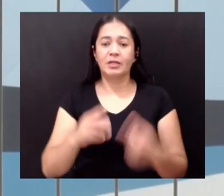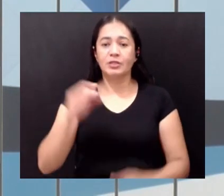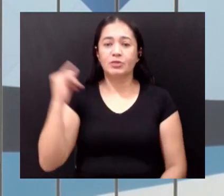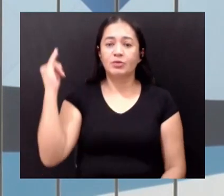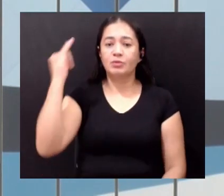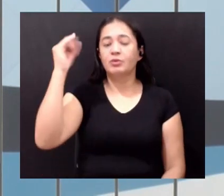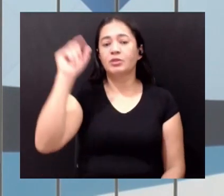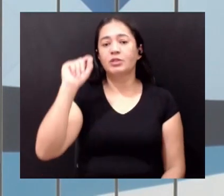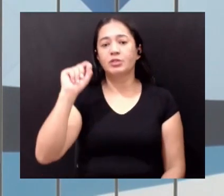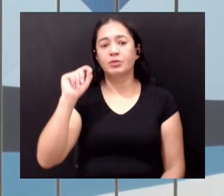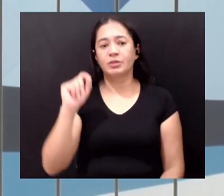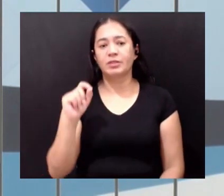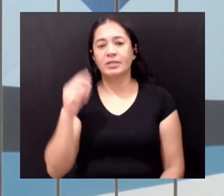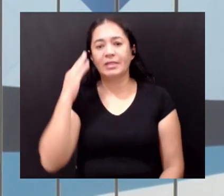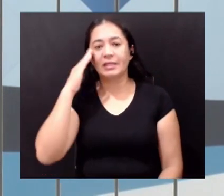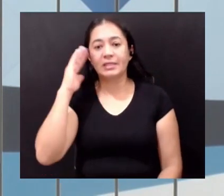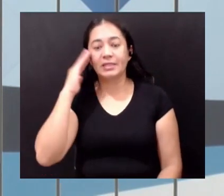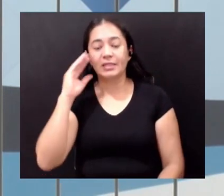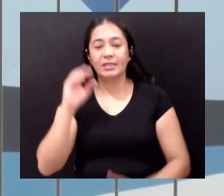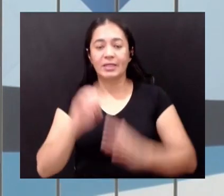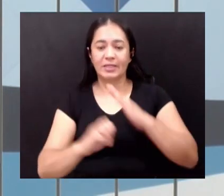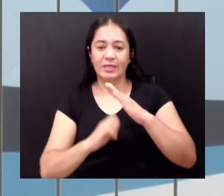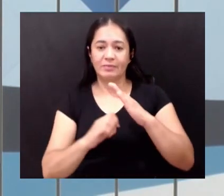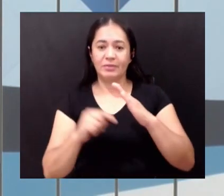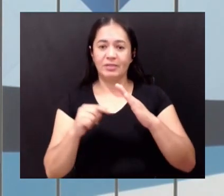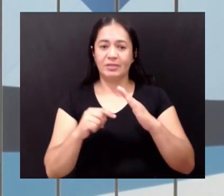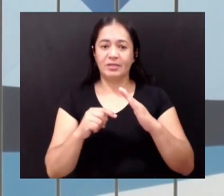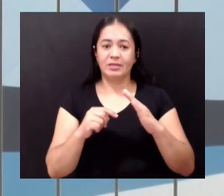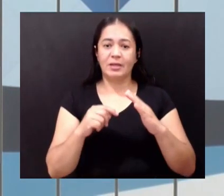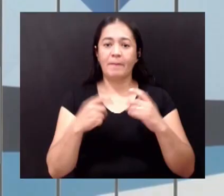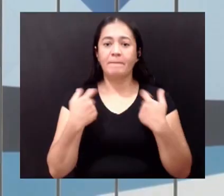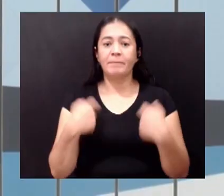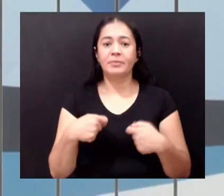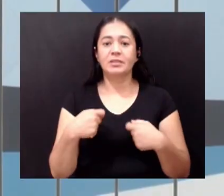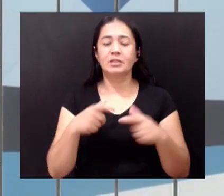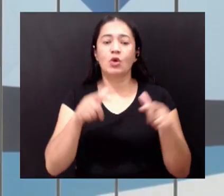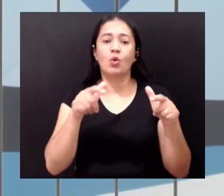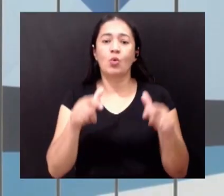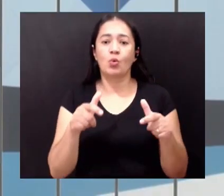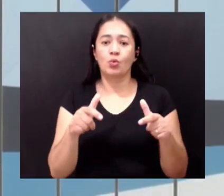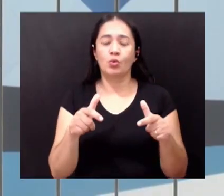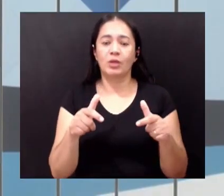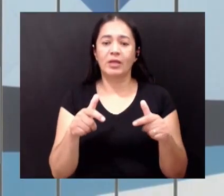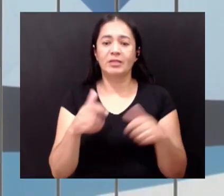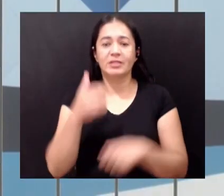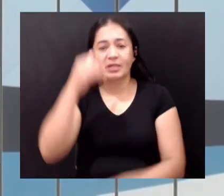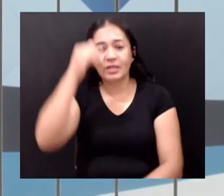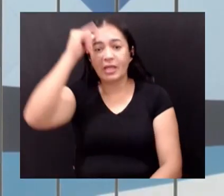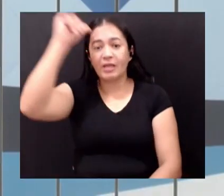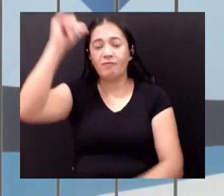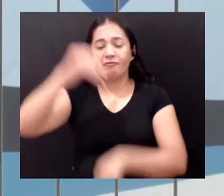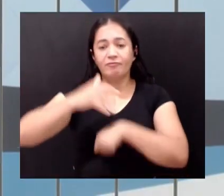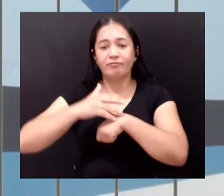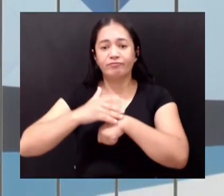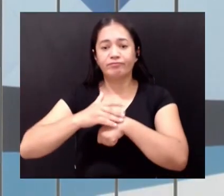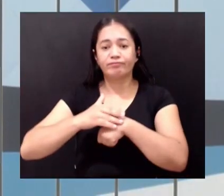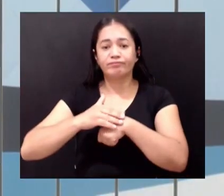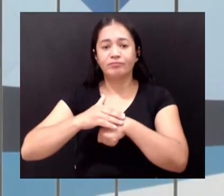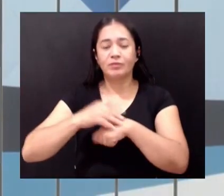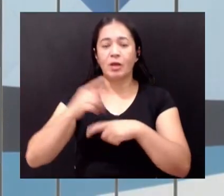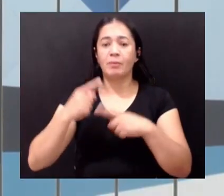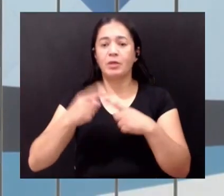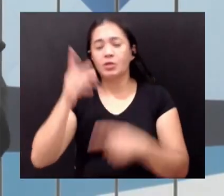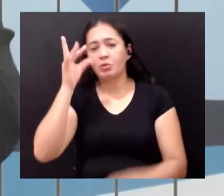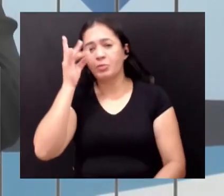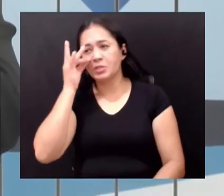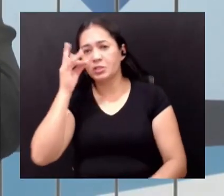entender que as empresas precisam ser ambientes de não adoecimento, né? No presencial, no